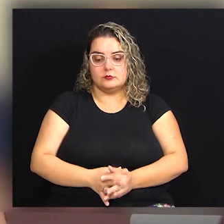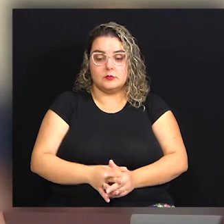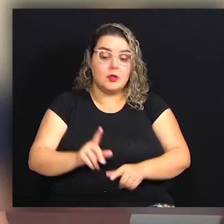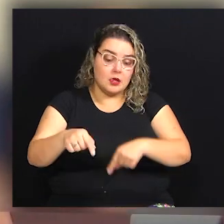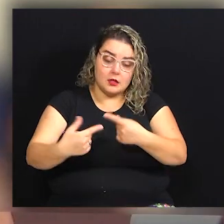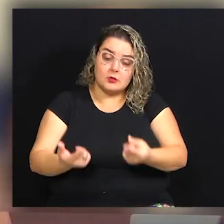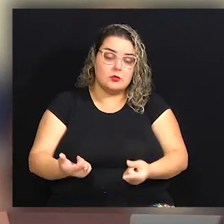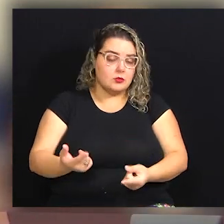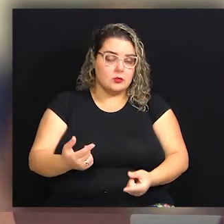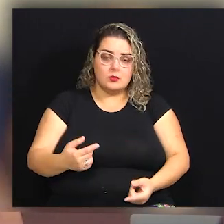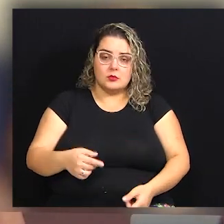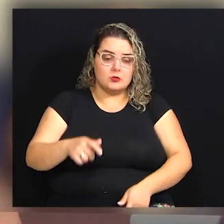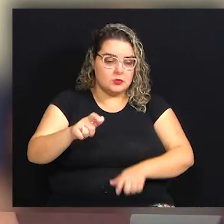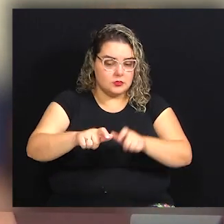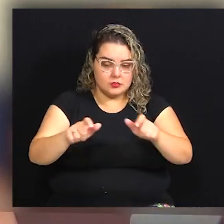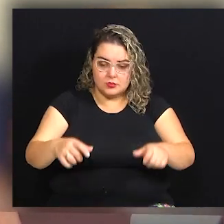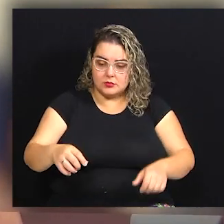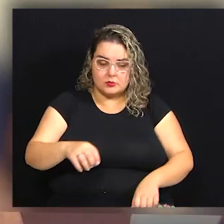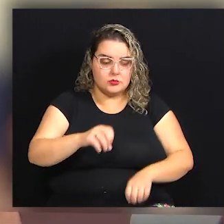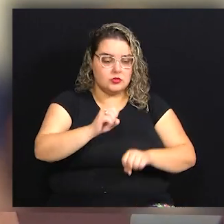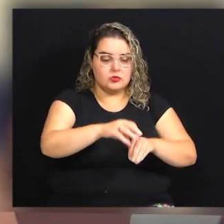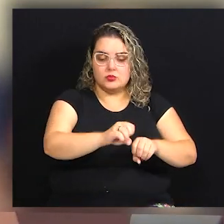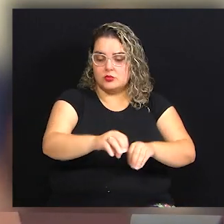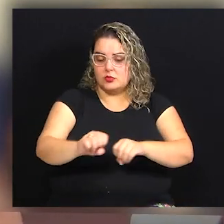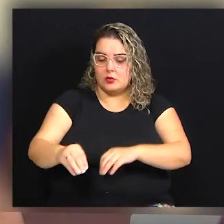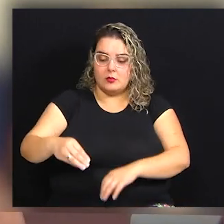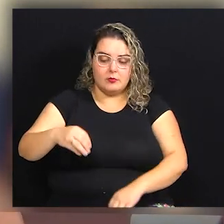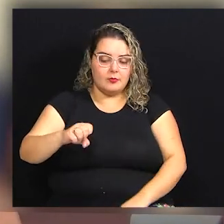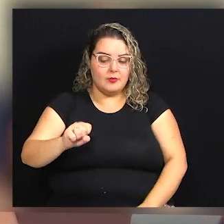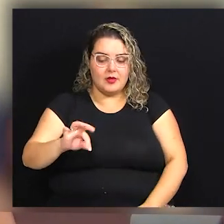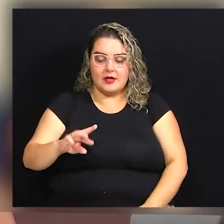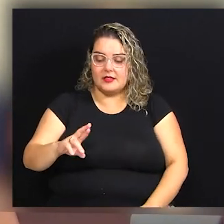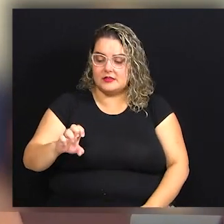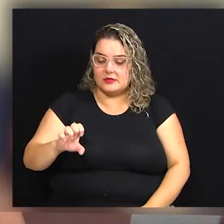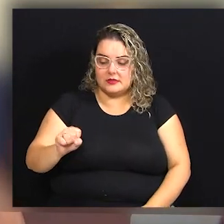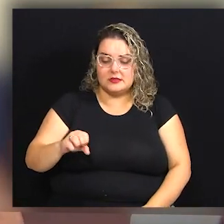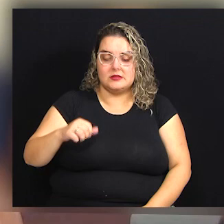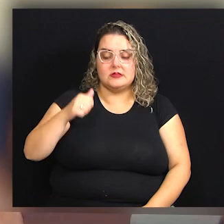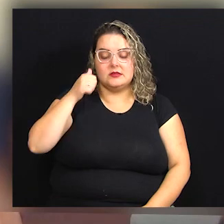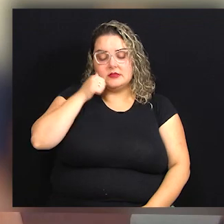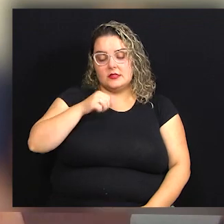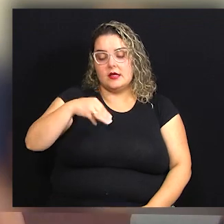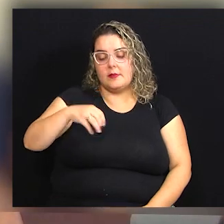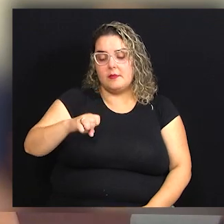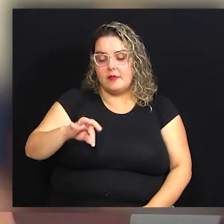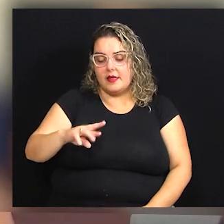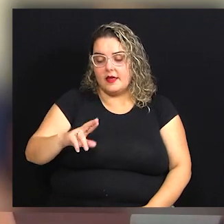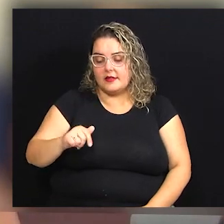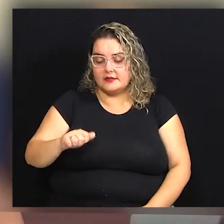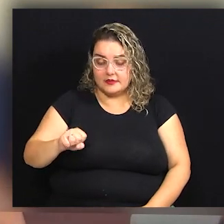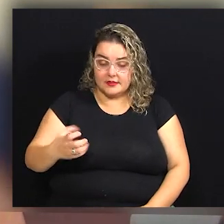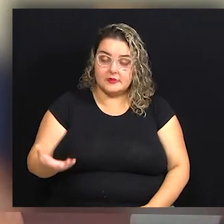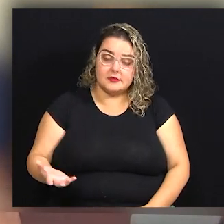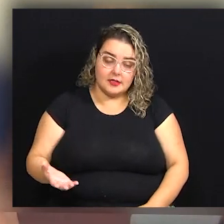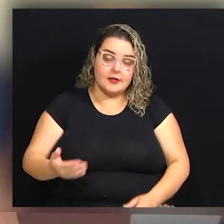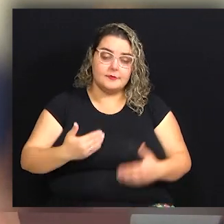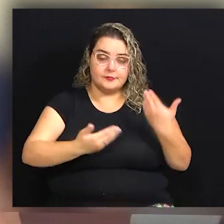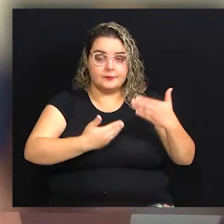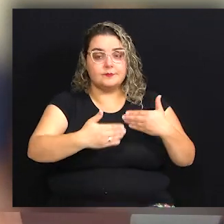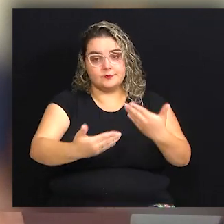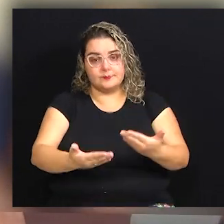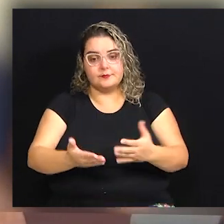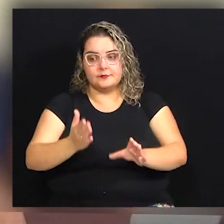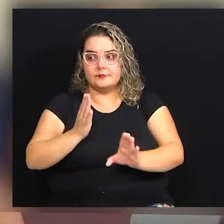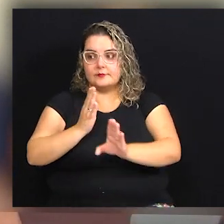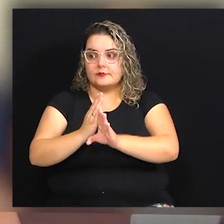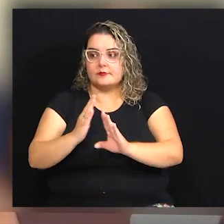e entre outros mestres e mestras, né, quais eu fui conhecendo ao longo dessa trajetória. Em algum momento dessa